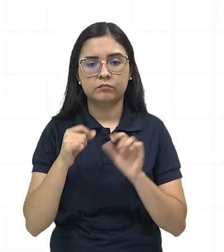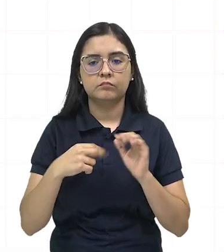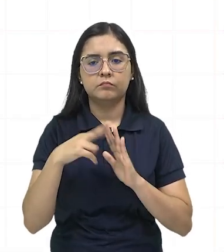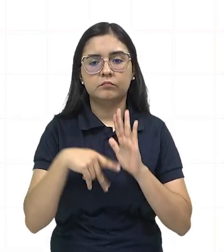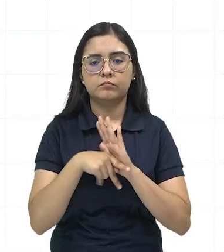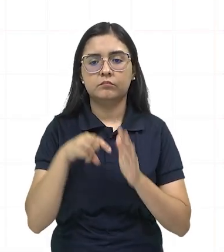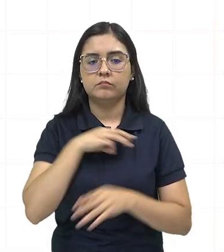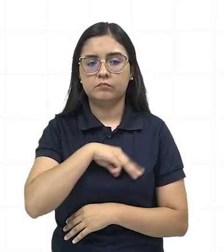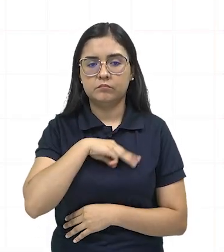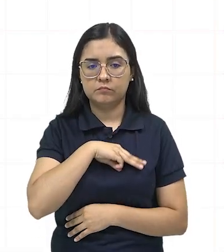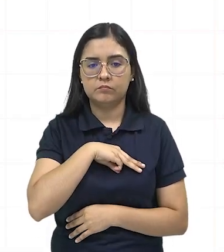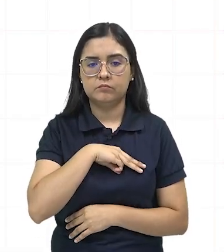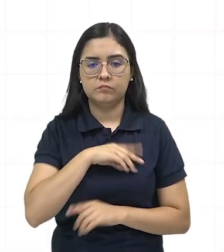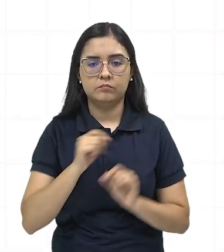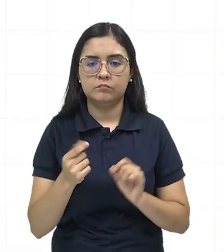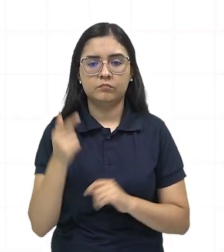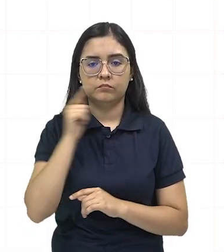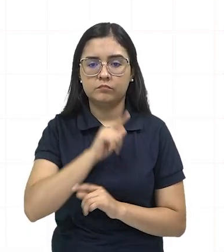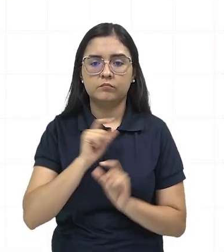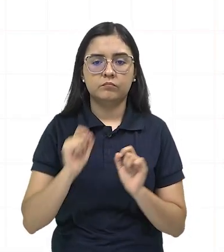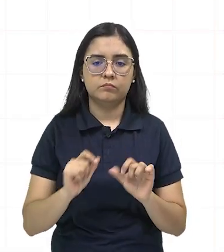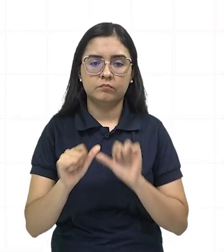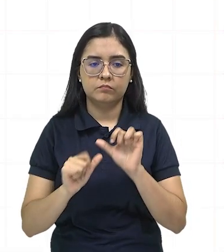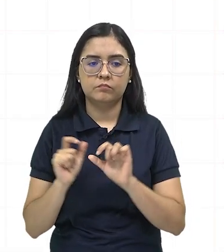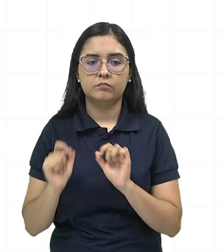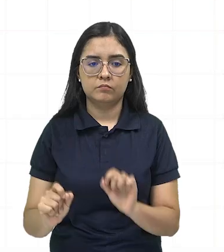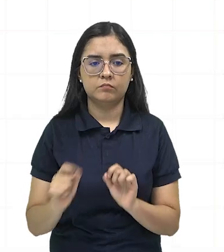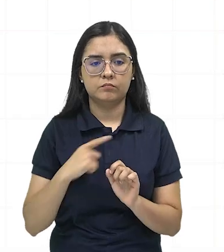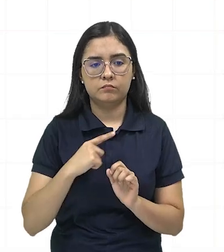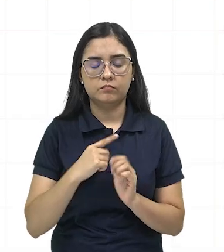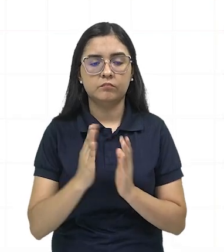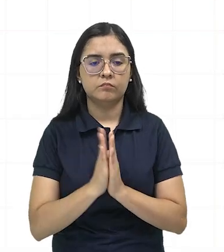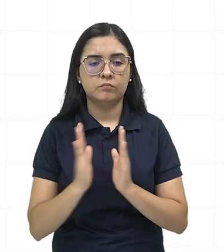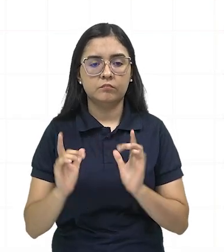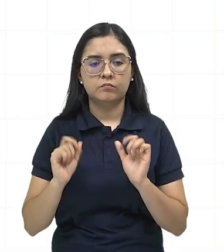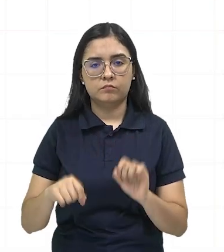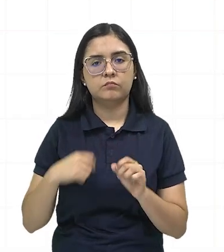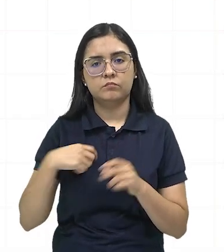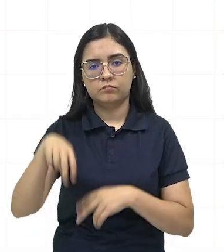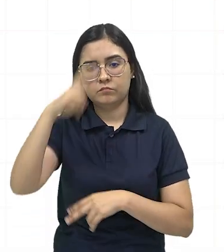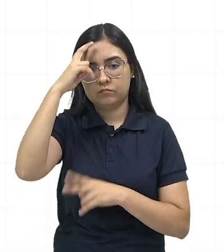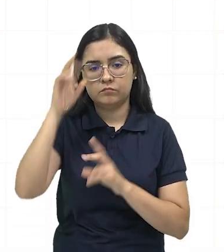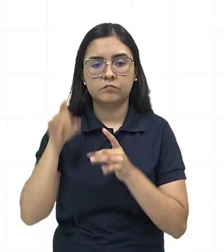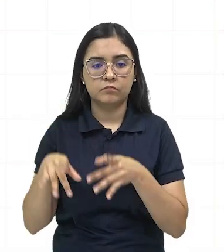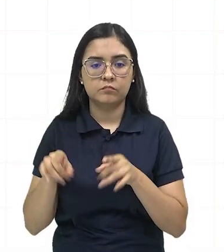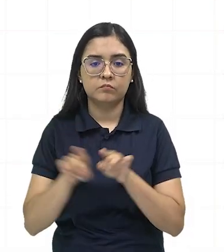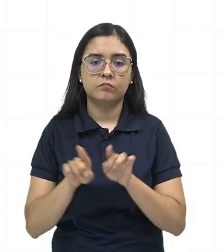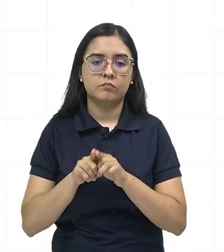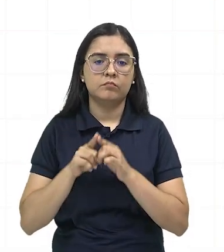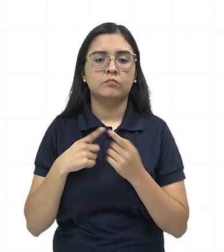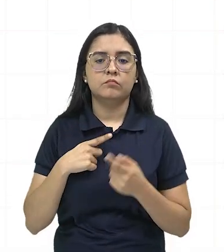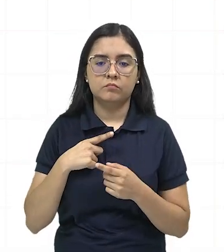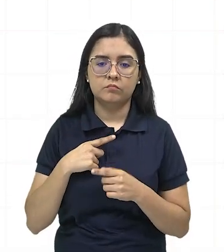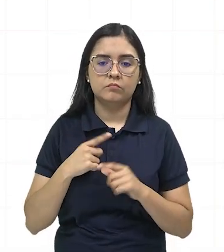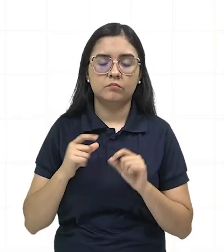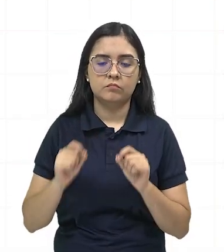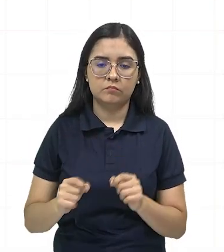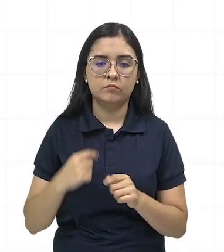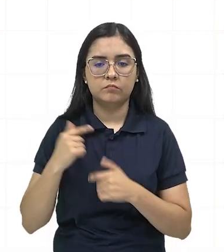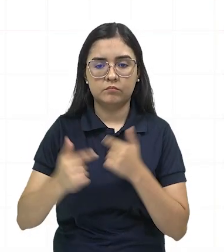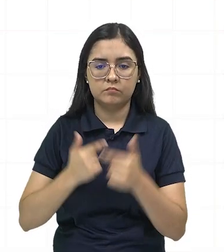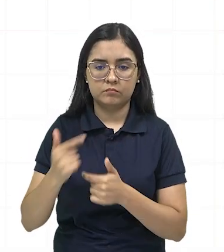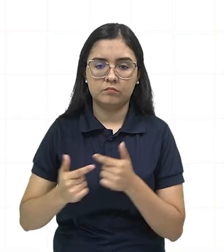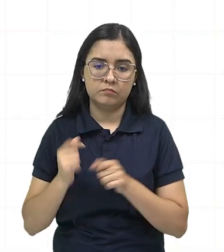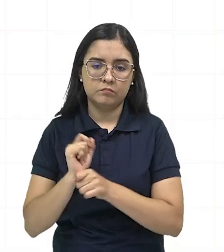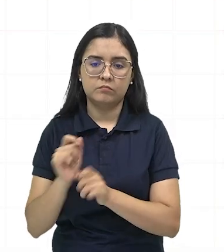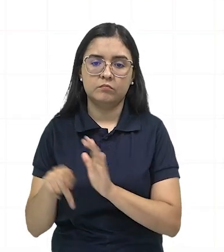regulamento das missões não conseguiu reverter o processo de aculturação e exploração dos povos